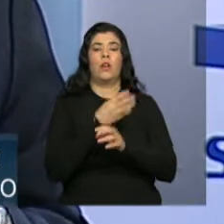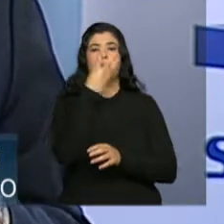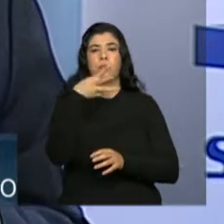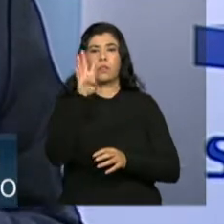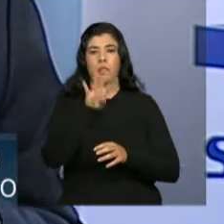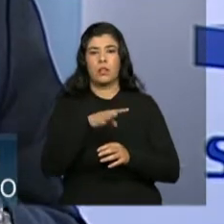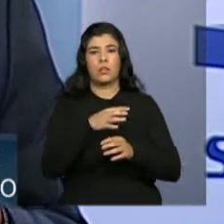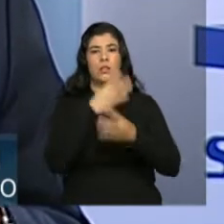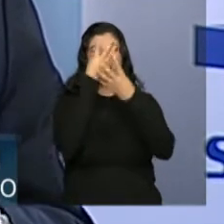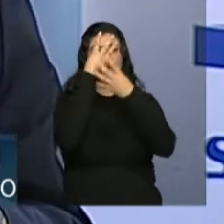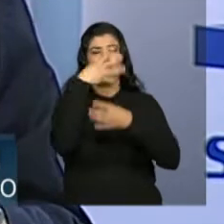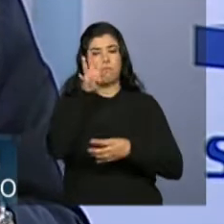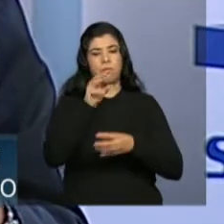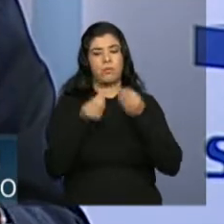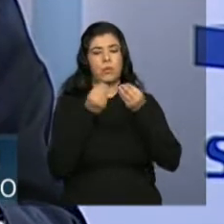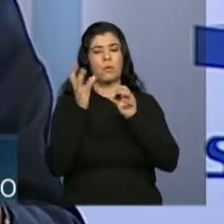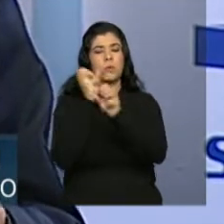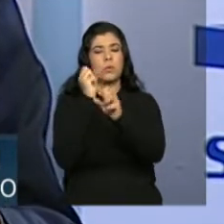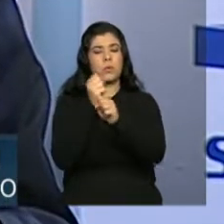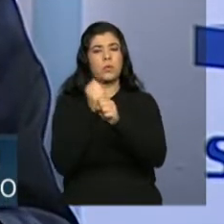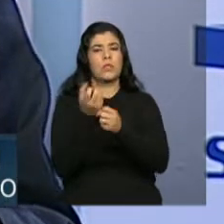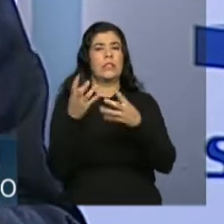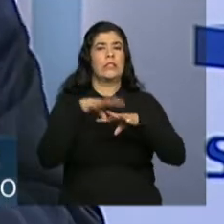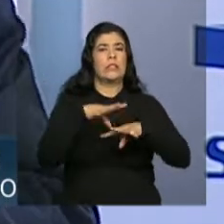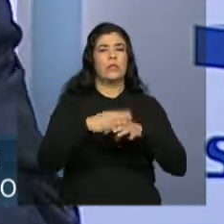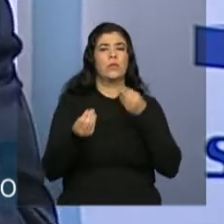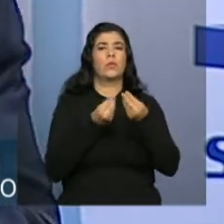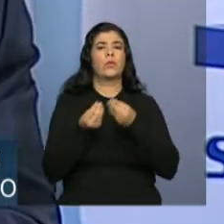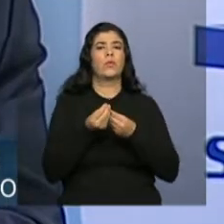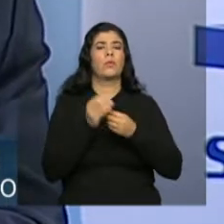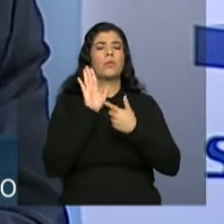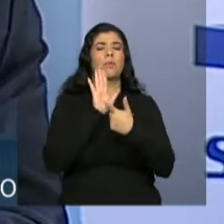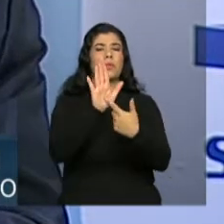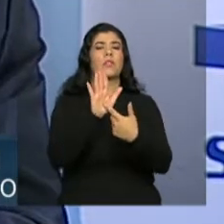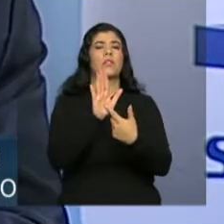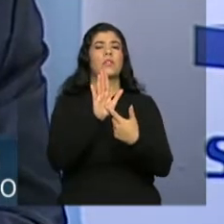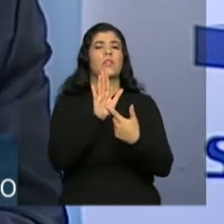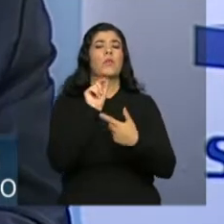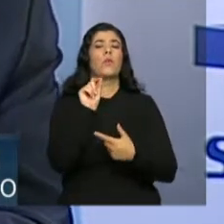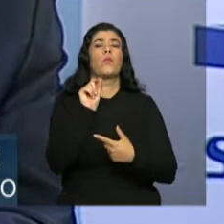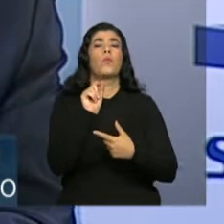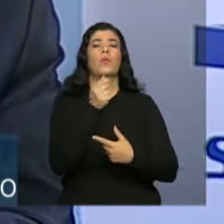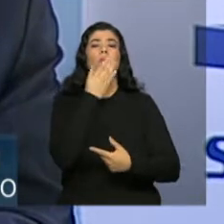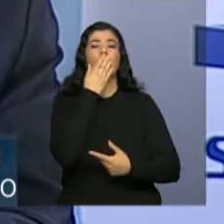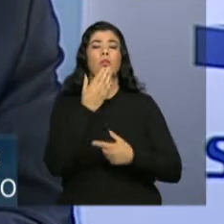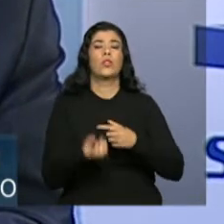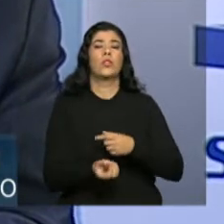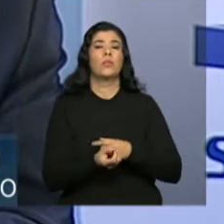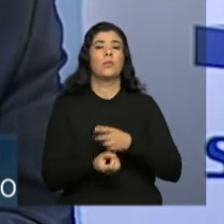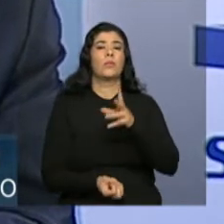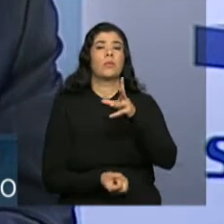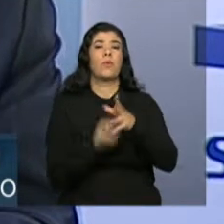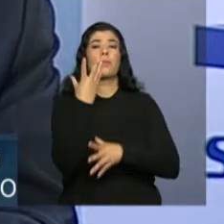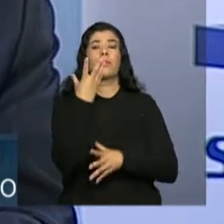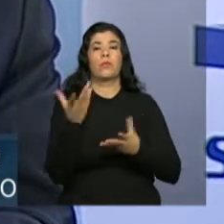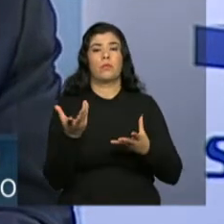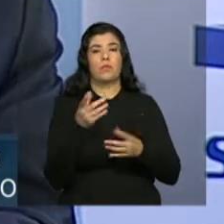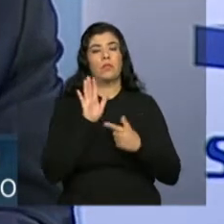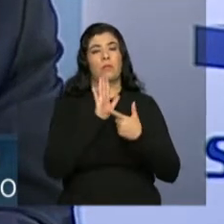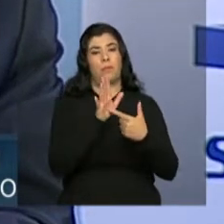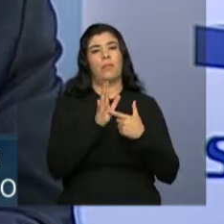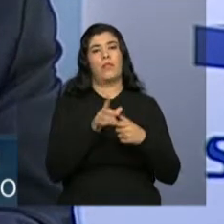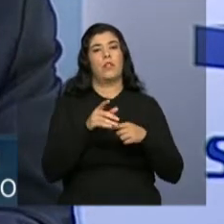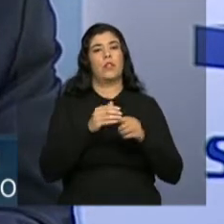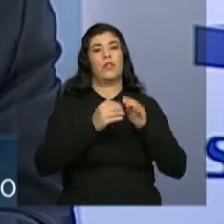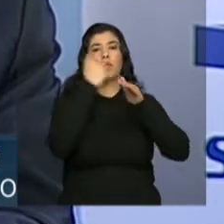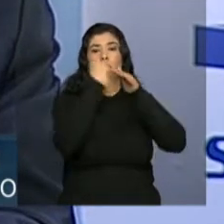complexas porque elas tentam universo indicadores levar em conta Qual foi a produtividade do setor então isso abate vamos ver se isso reduz